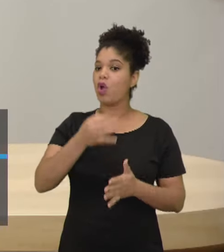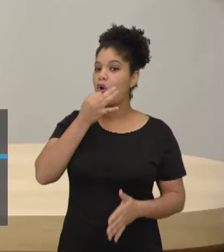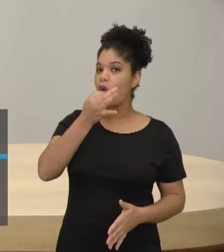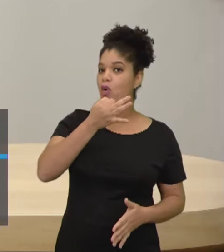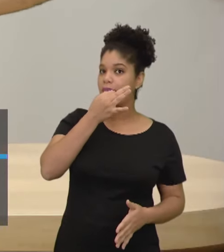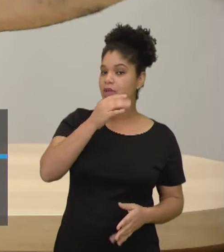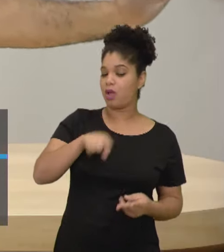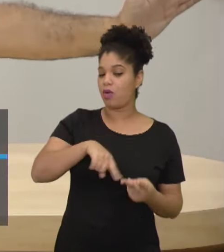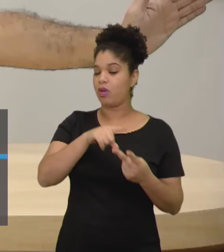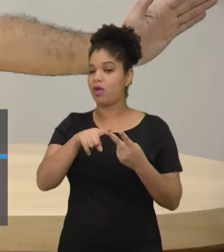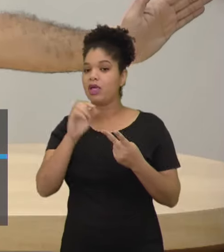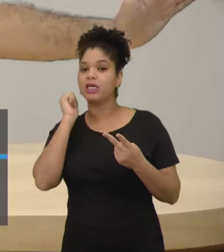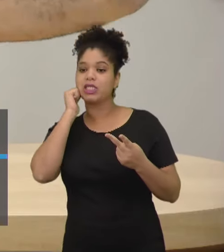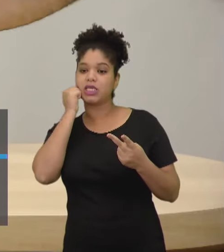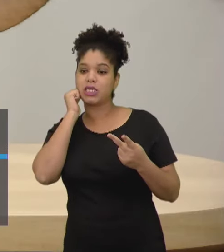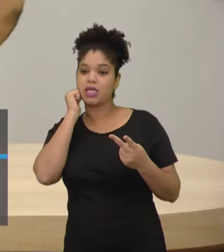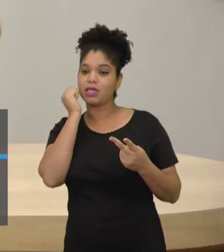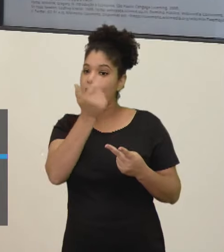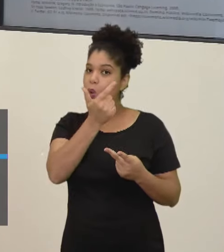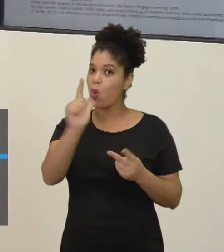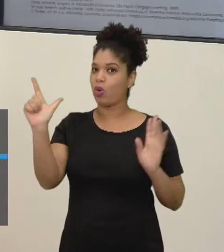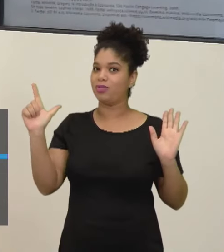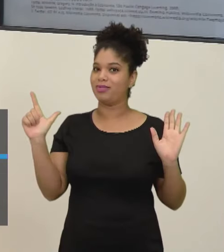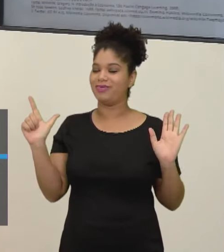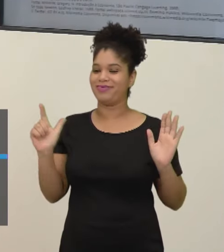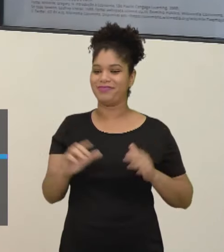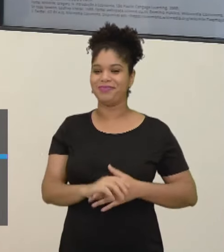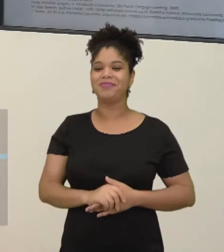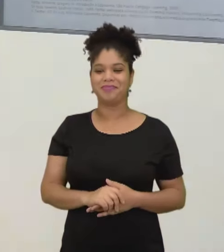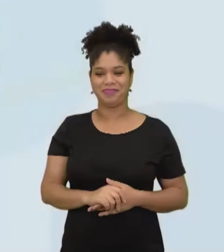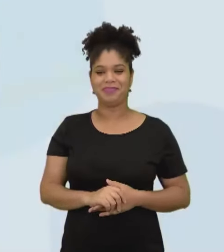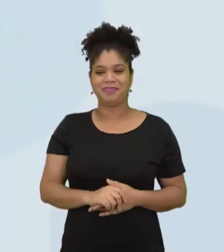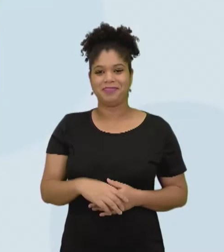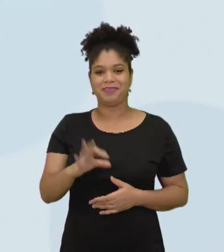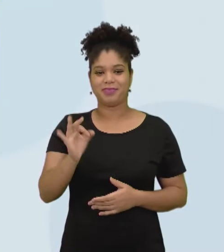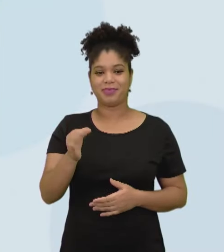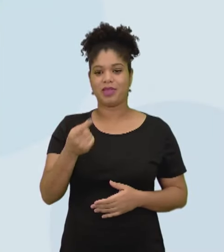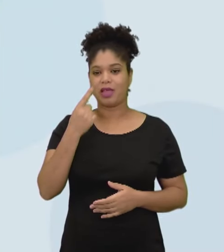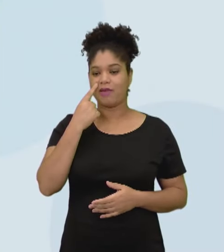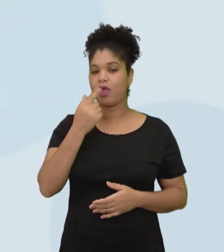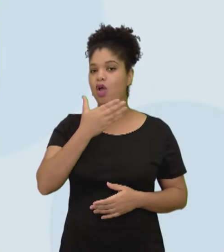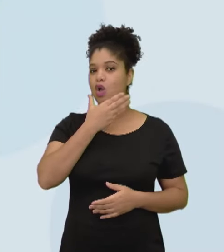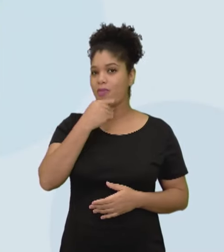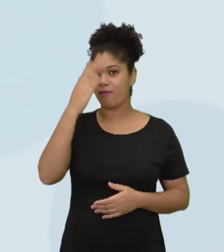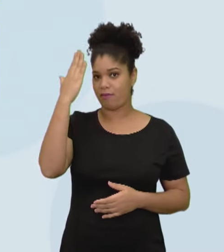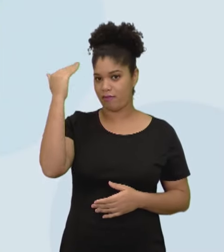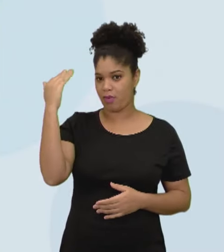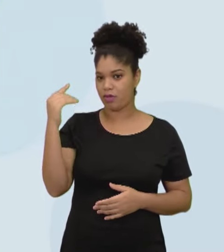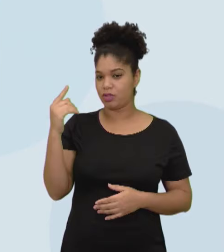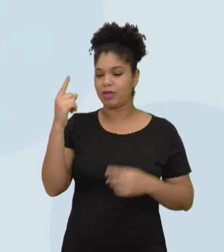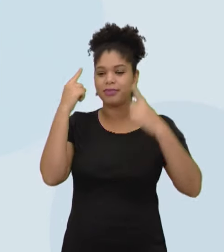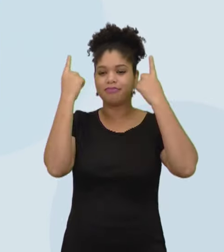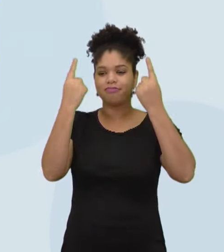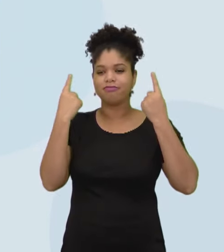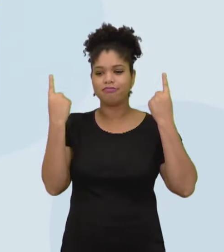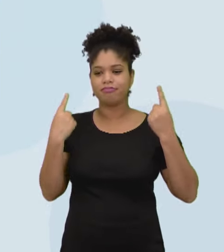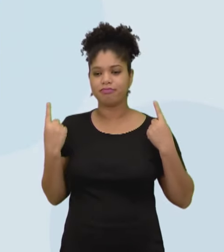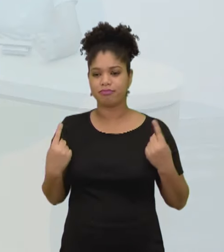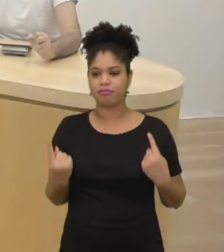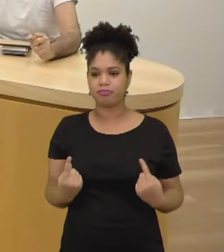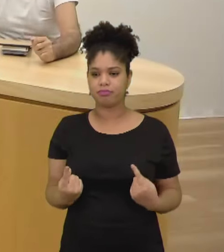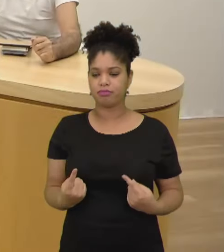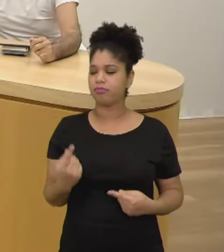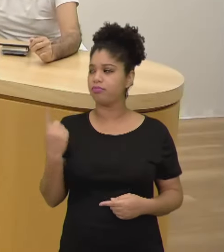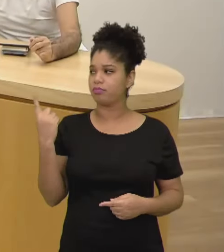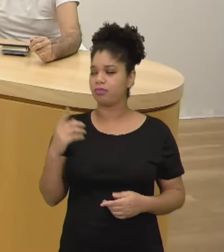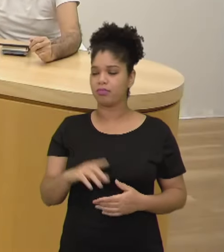coisa, ciência Isso, é outra. Perfeito. Então, vamos lá. Ó, a gente tá vendo aqui o Isaac Newton. Então, o Isaac Newton, segundo